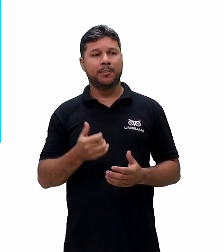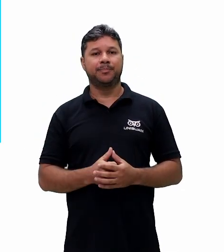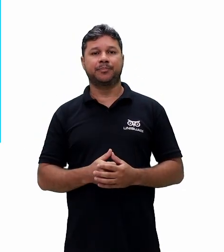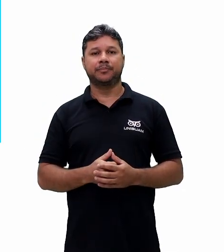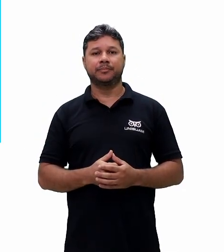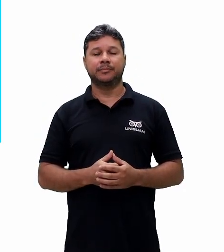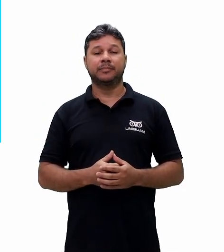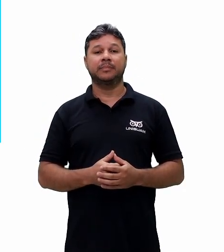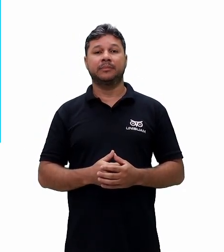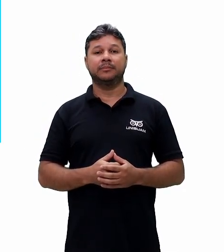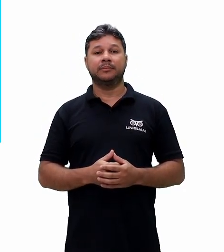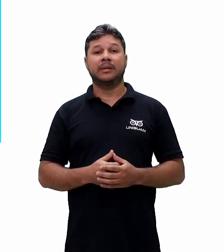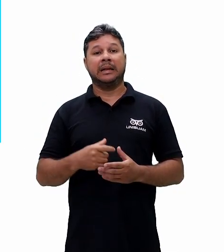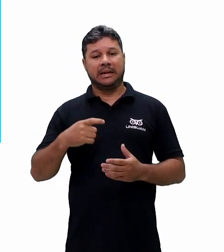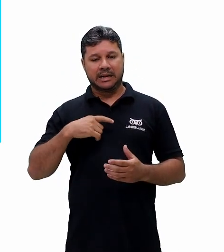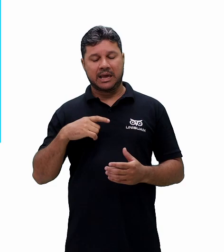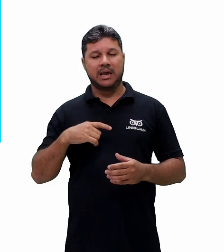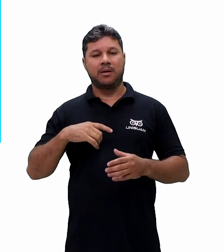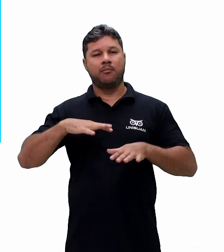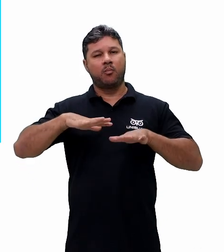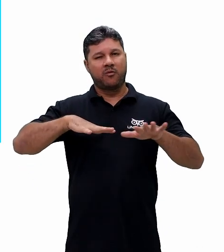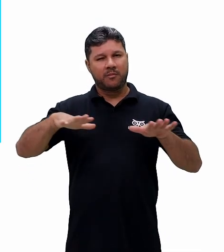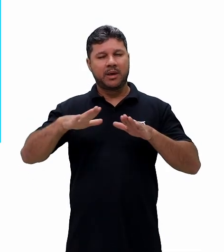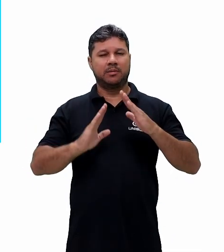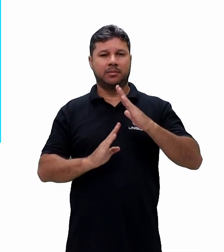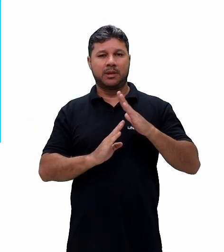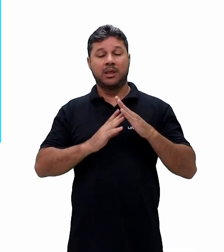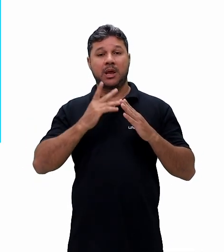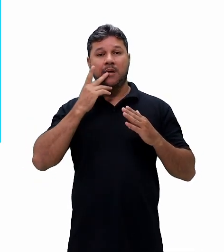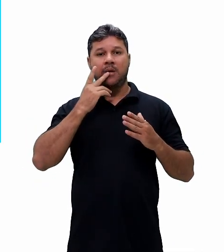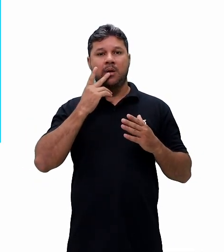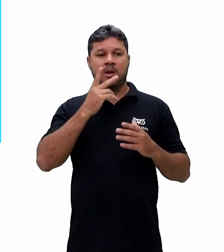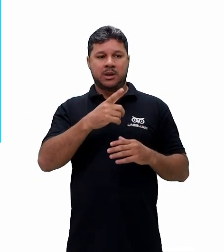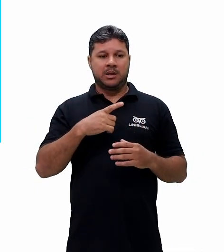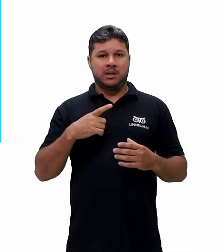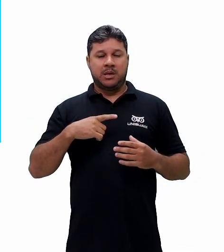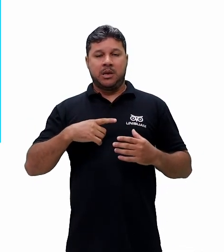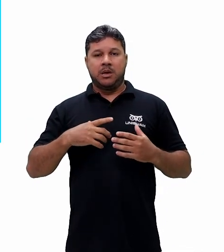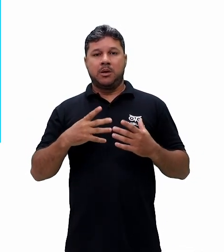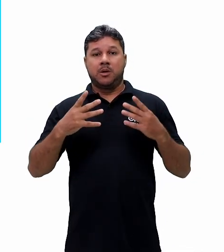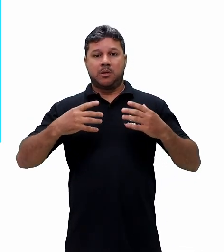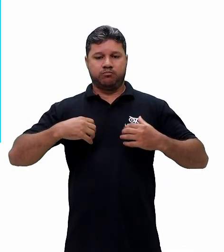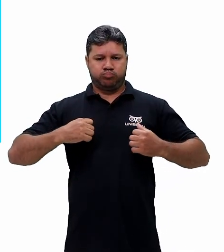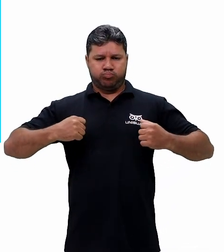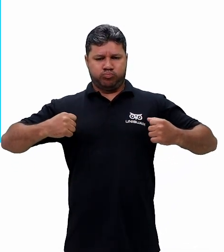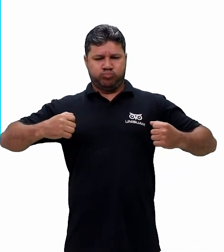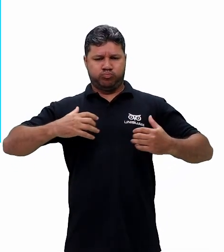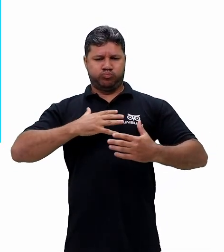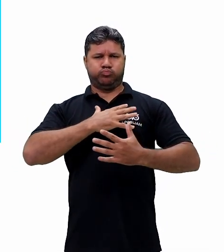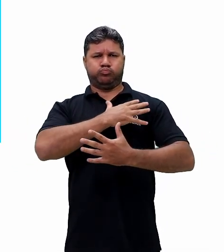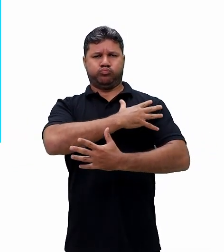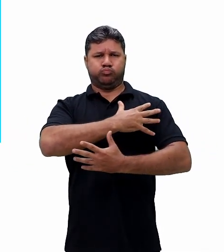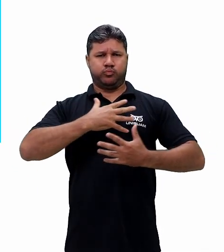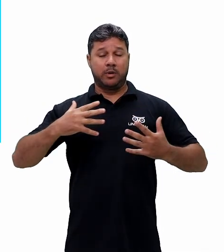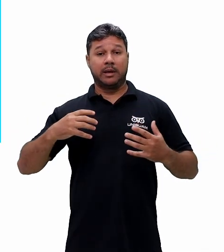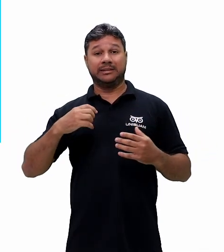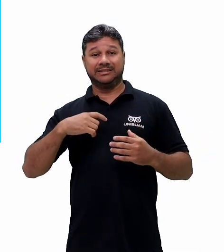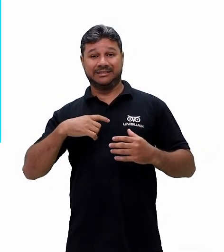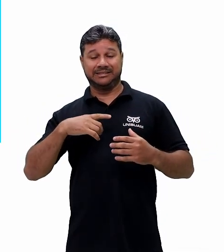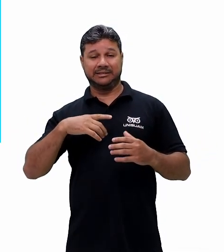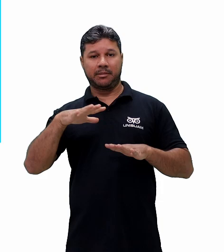queira, há uma limitação mecânica, ou seja, o volume muscular dele é tão grande que há uma